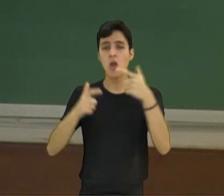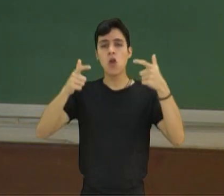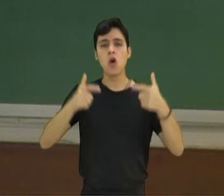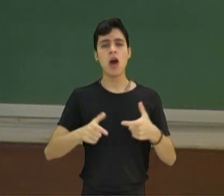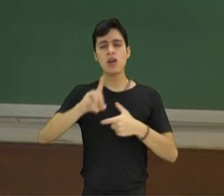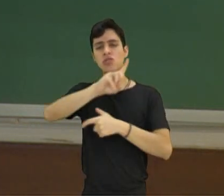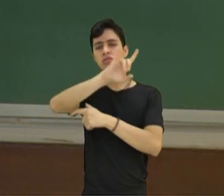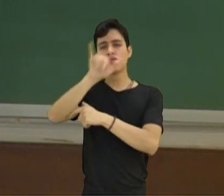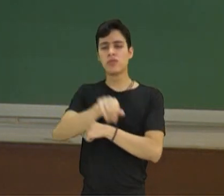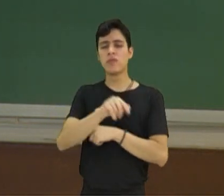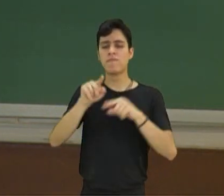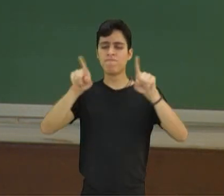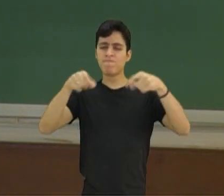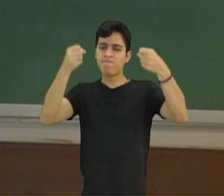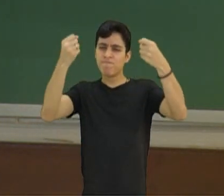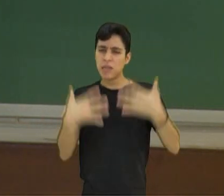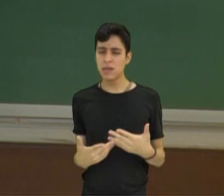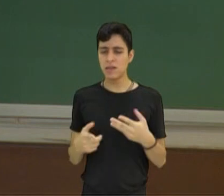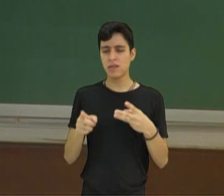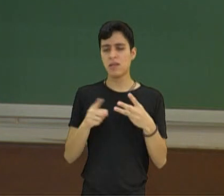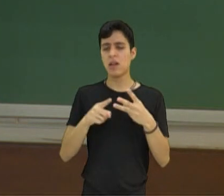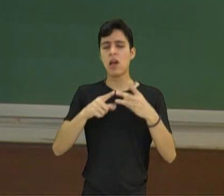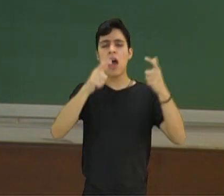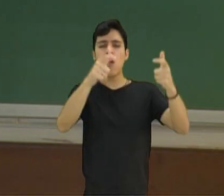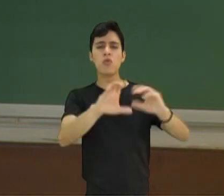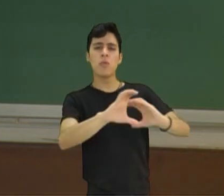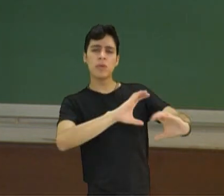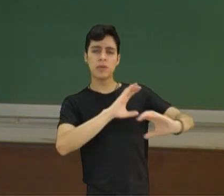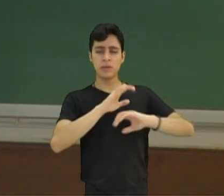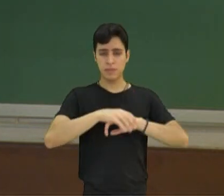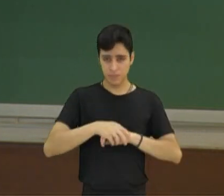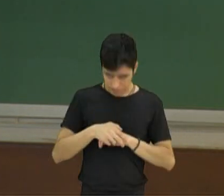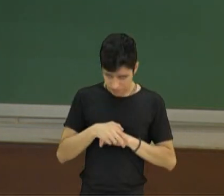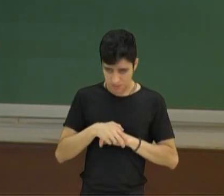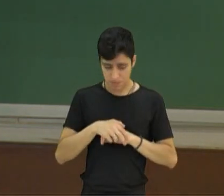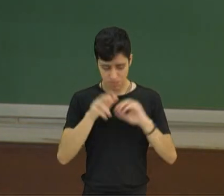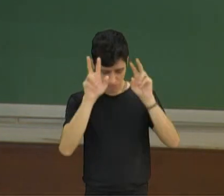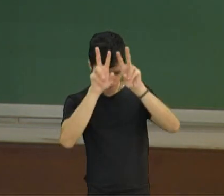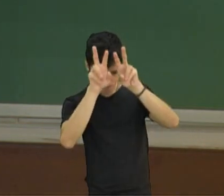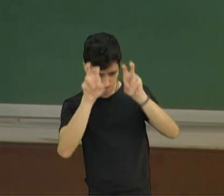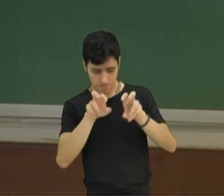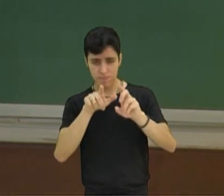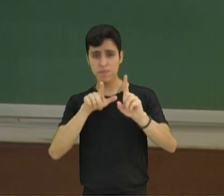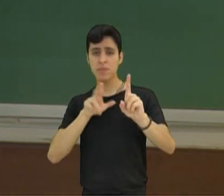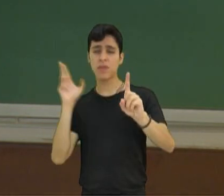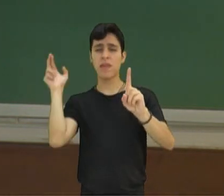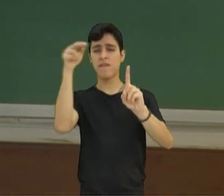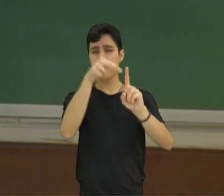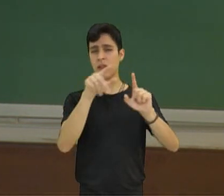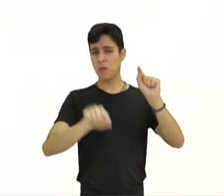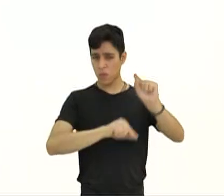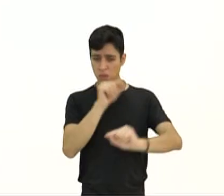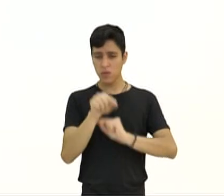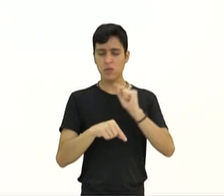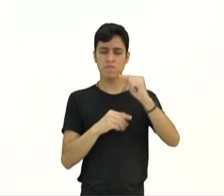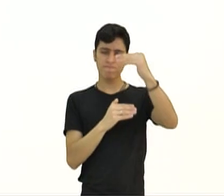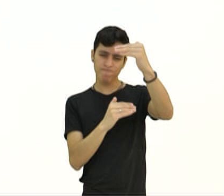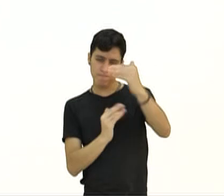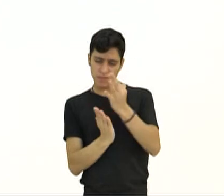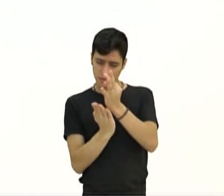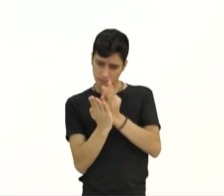data, vocativo, veículo de comunicação, assunto e ou referência à publicação, corpo do